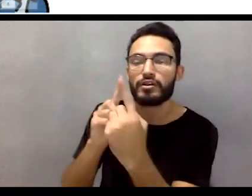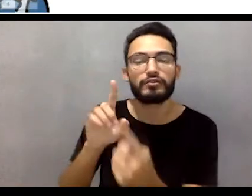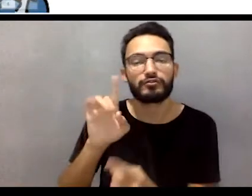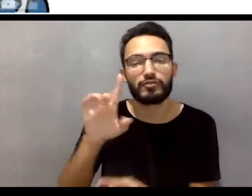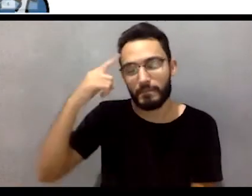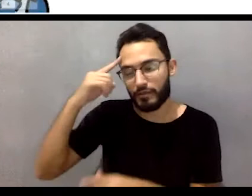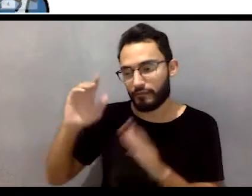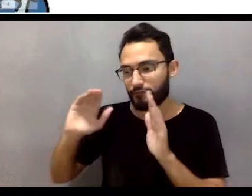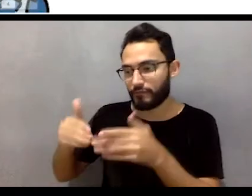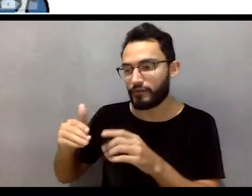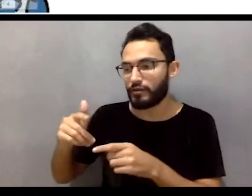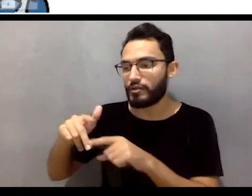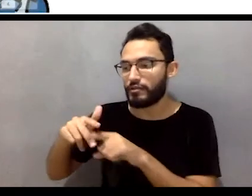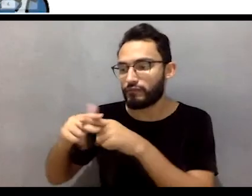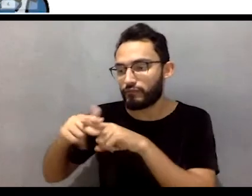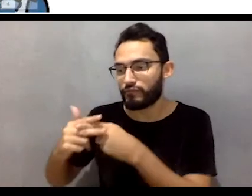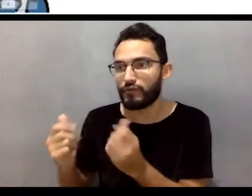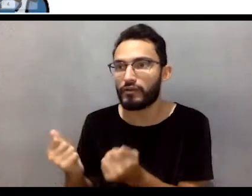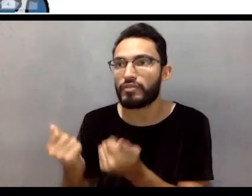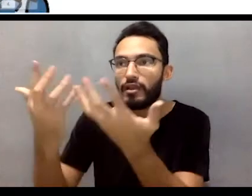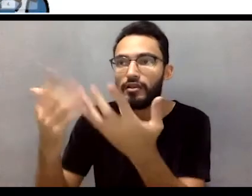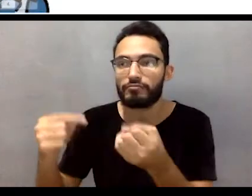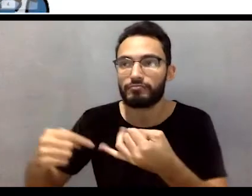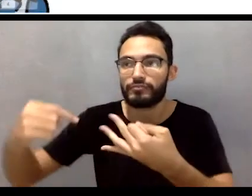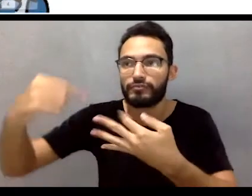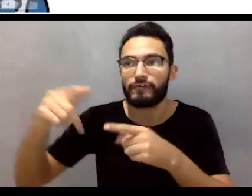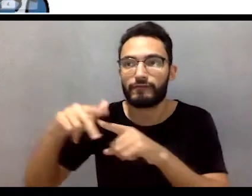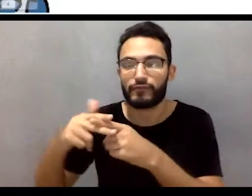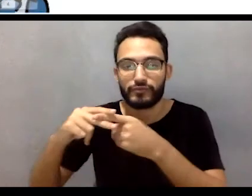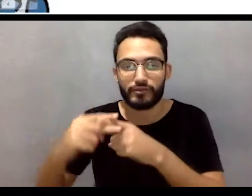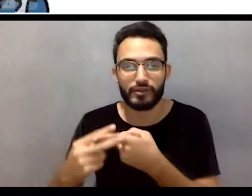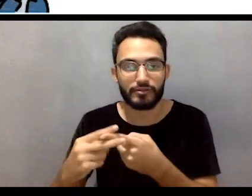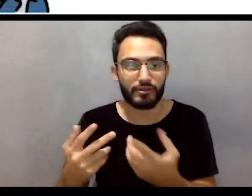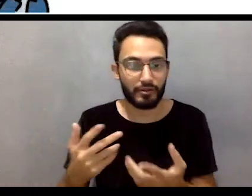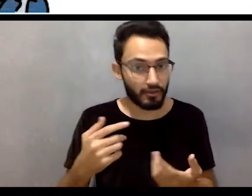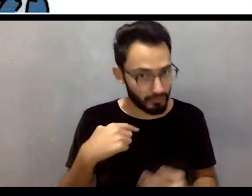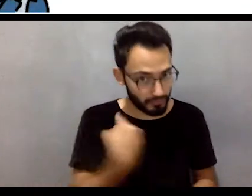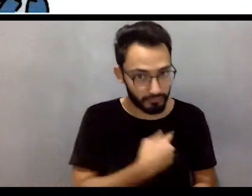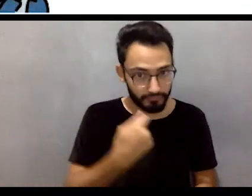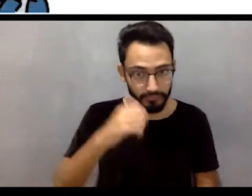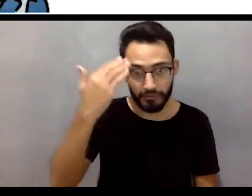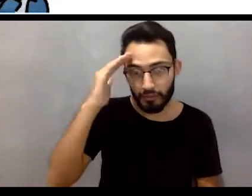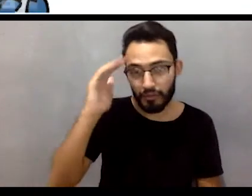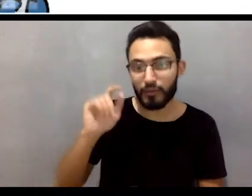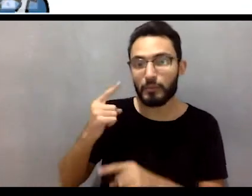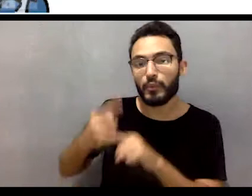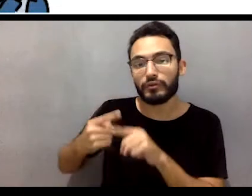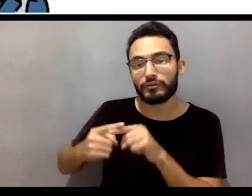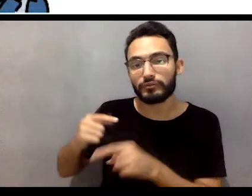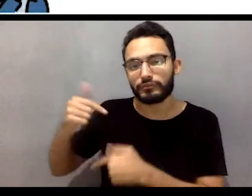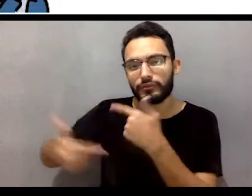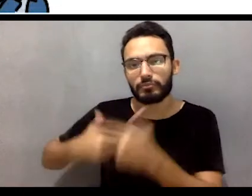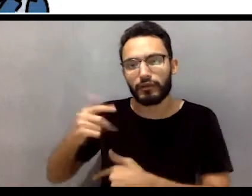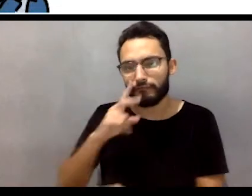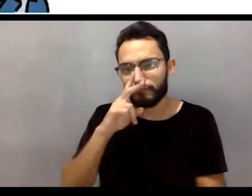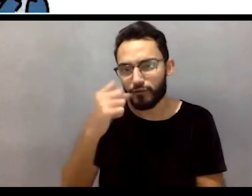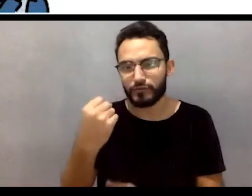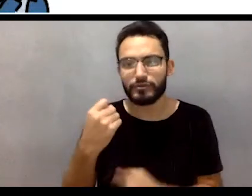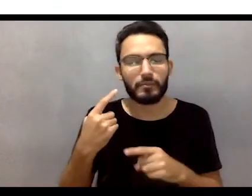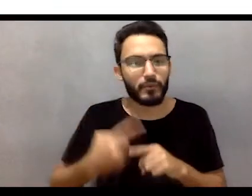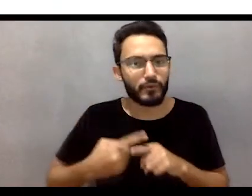entregar funcionalidades e até deixam de entender por que que eles estão trabalhando tão fortemente